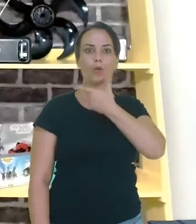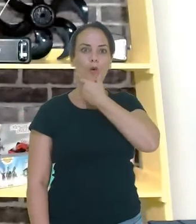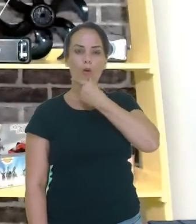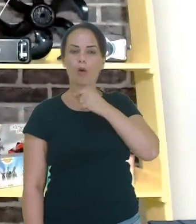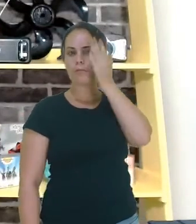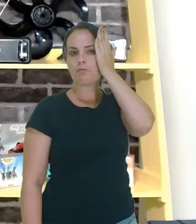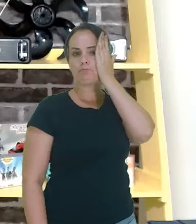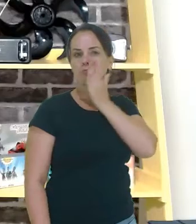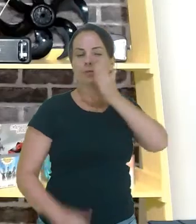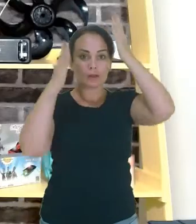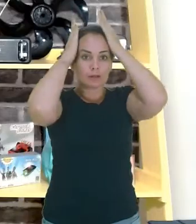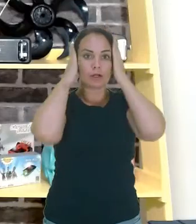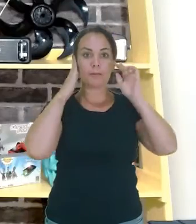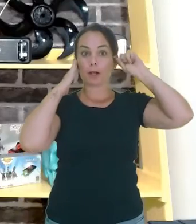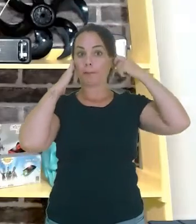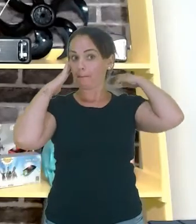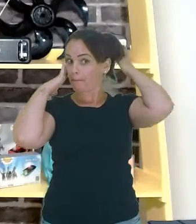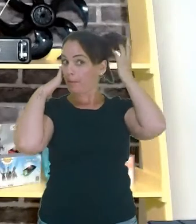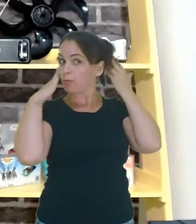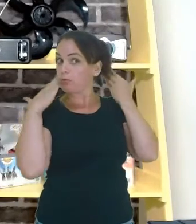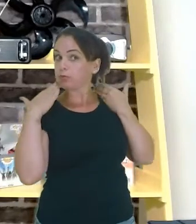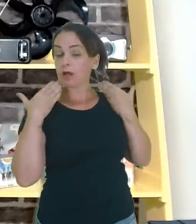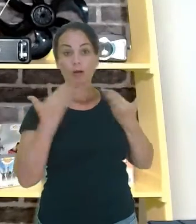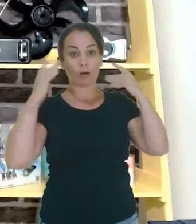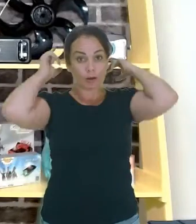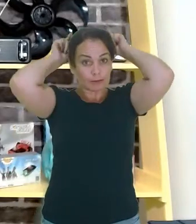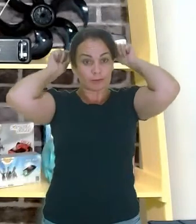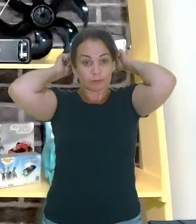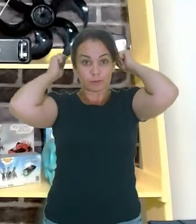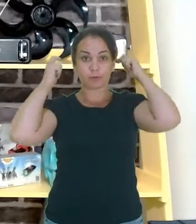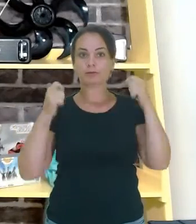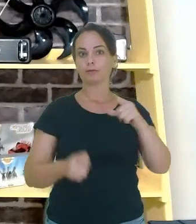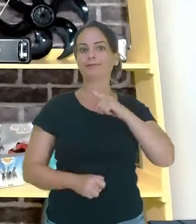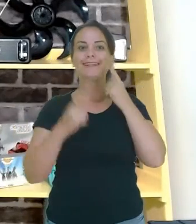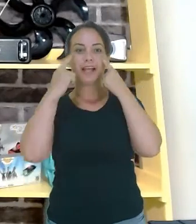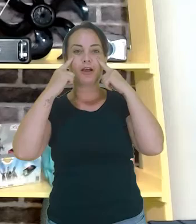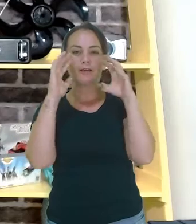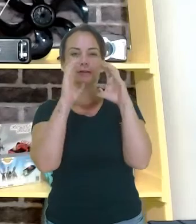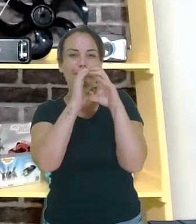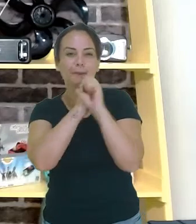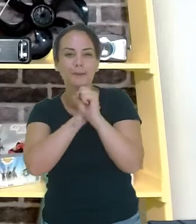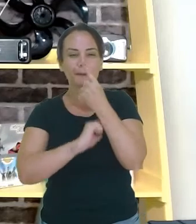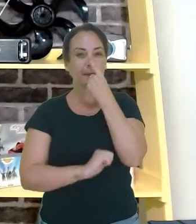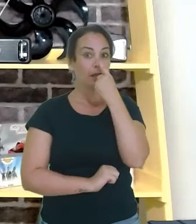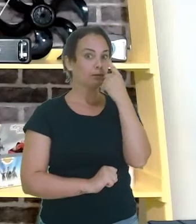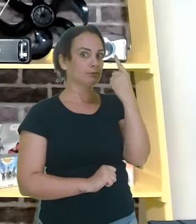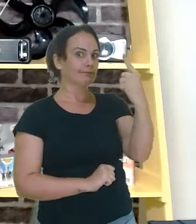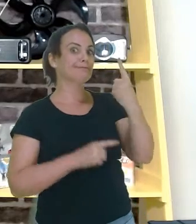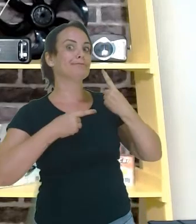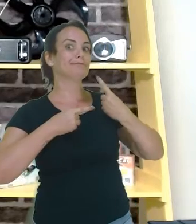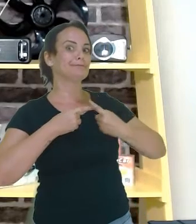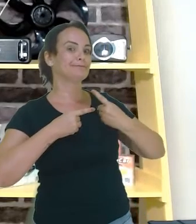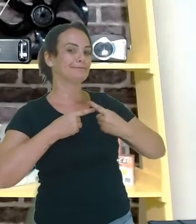me considero um homem branco, de cabelos pretos e compridos, ele está amarrado nesse momento. Eu tenho olhos escuros e um nariz